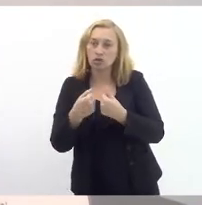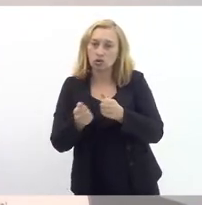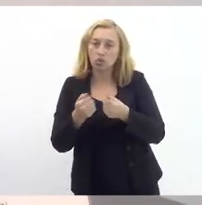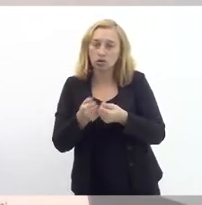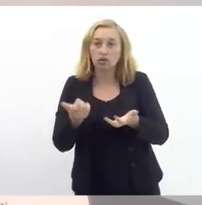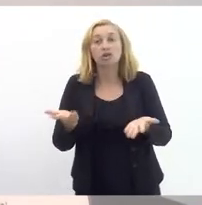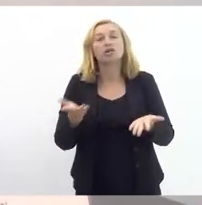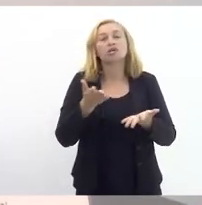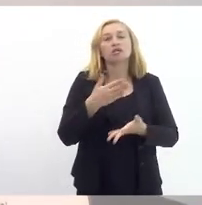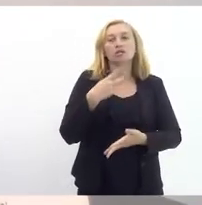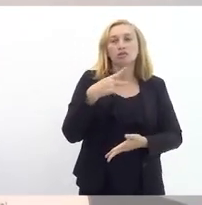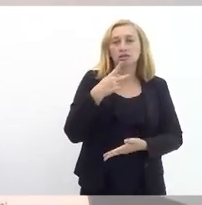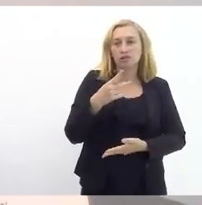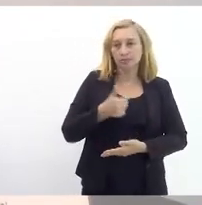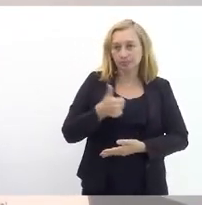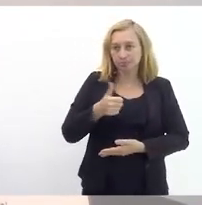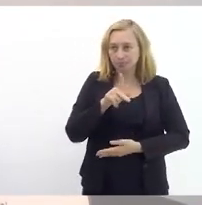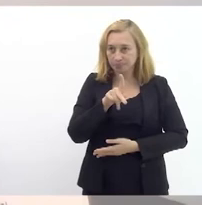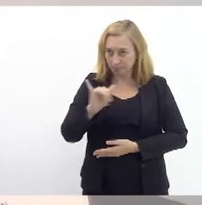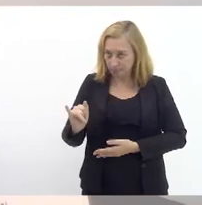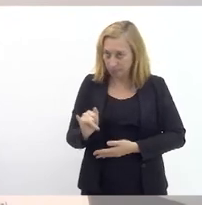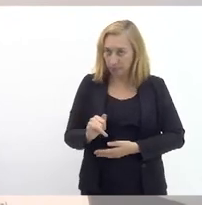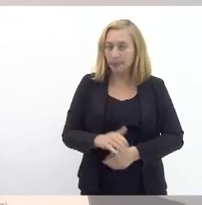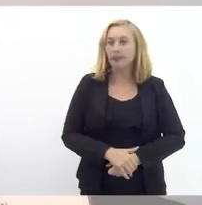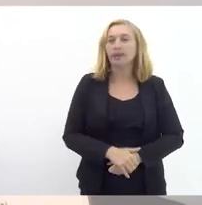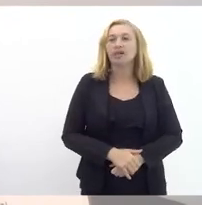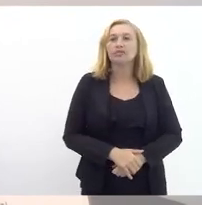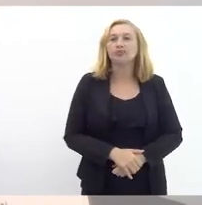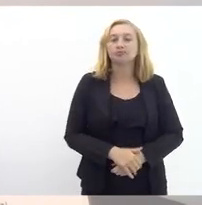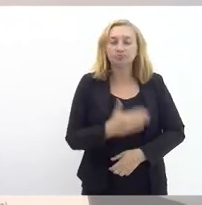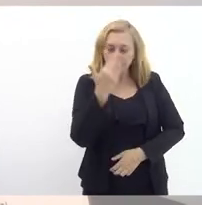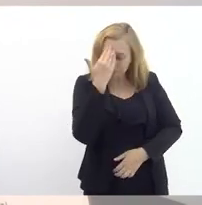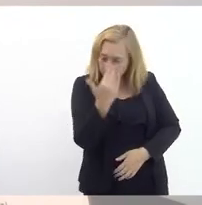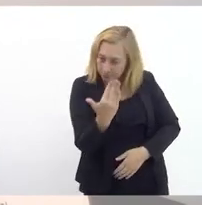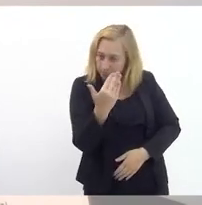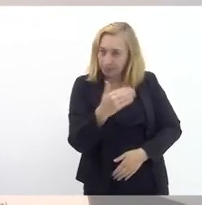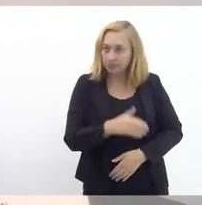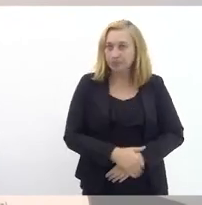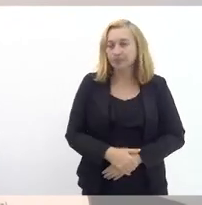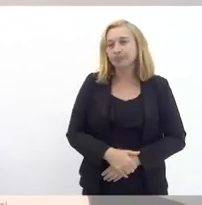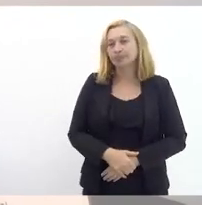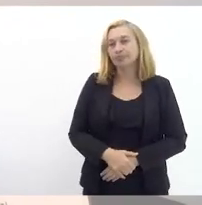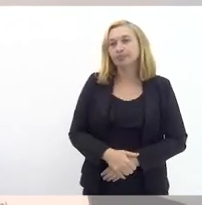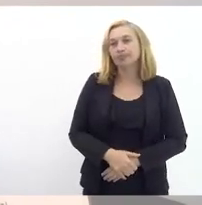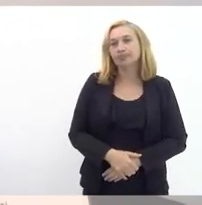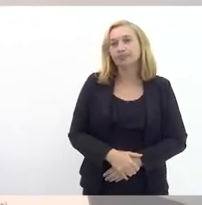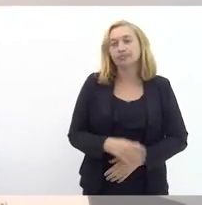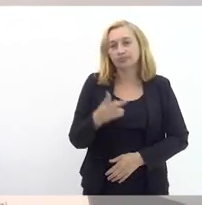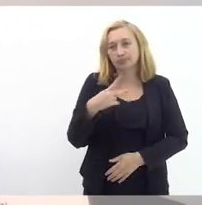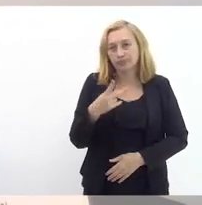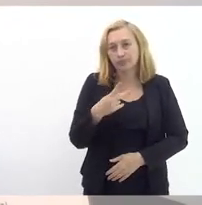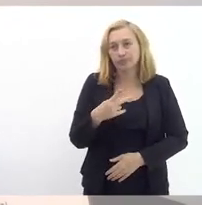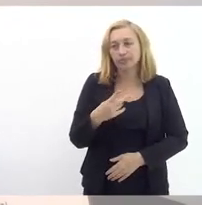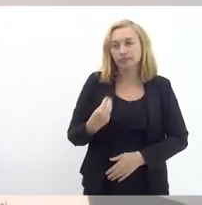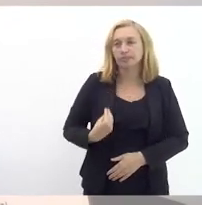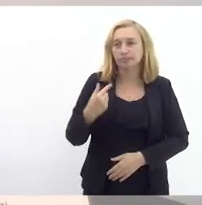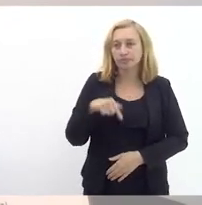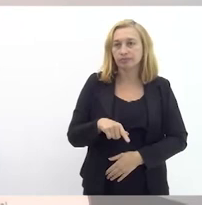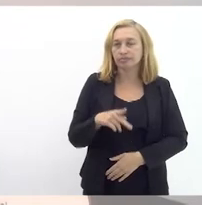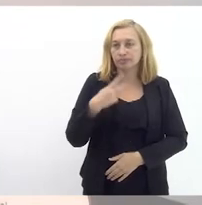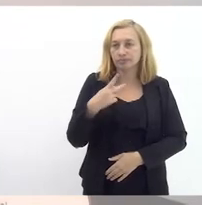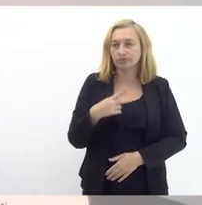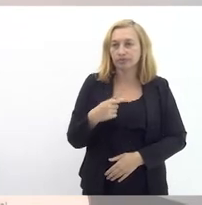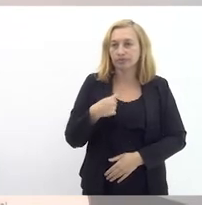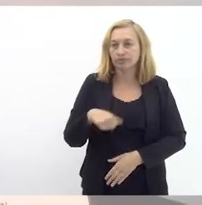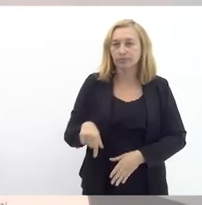primeira vez, tá? Na CPI aqui. Eu agradeço a sua colaboração, de estar aqui presente, porque eu não faço